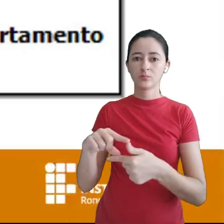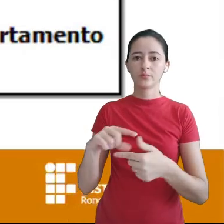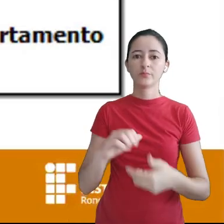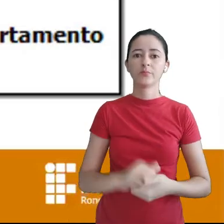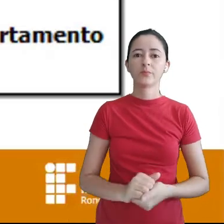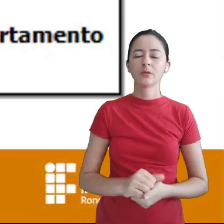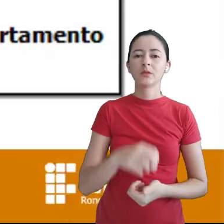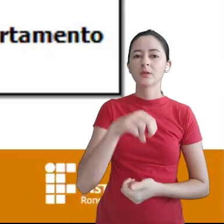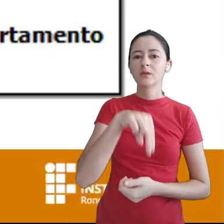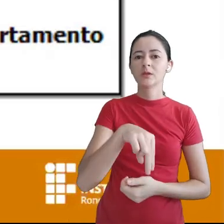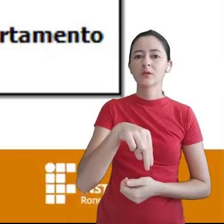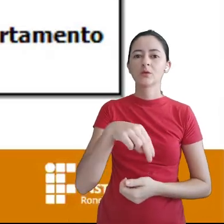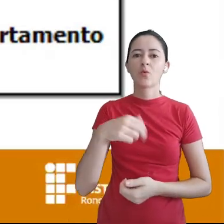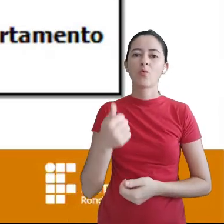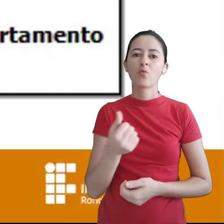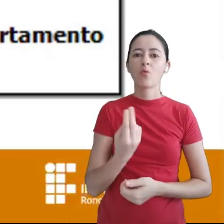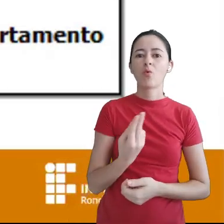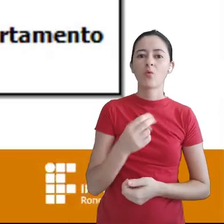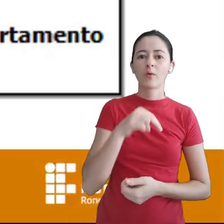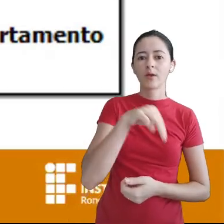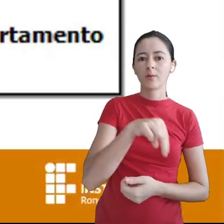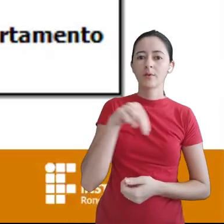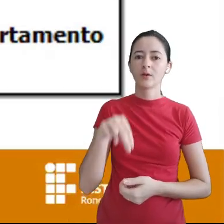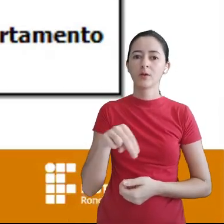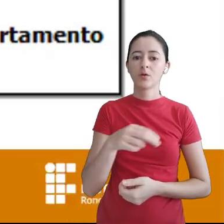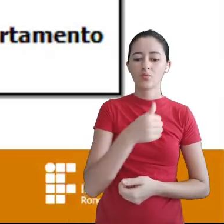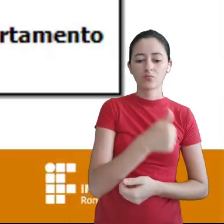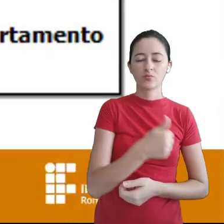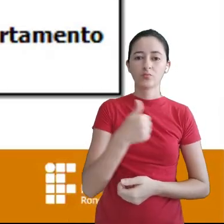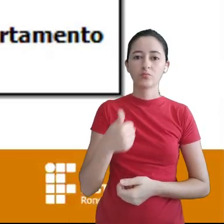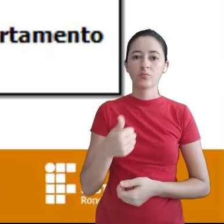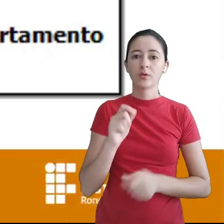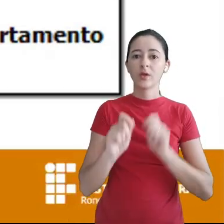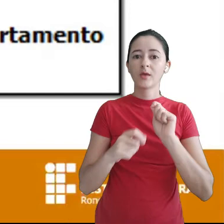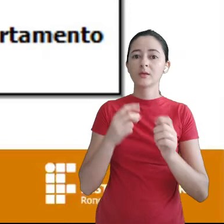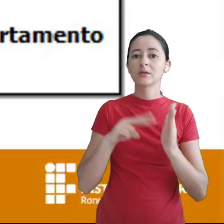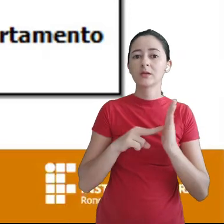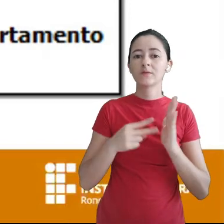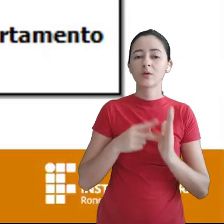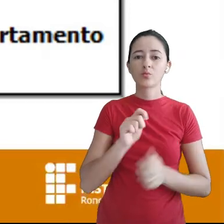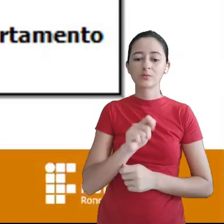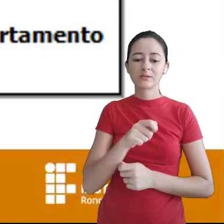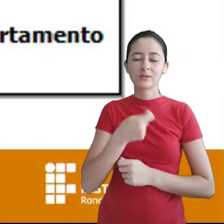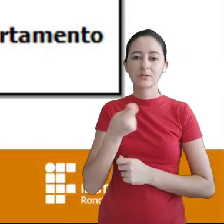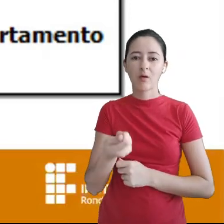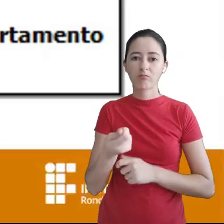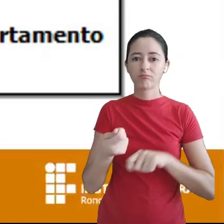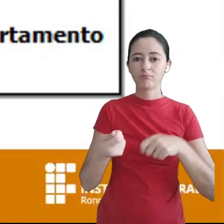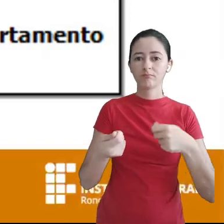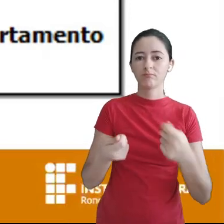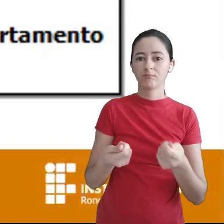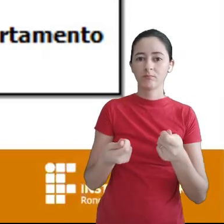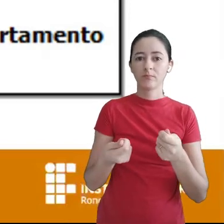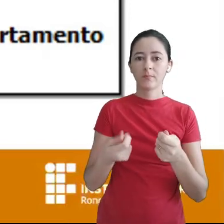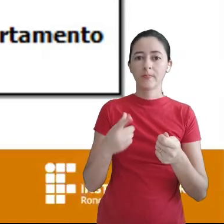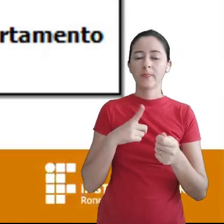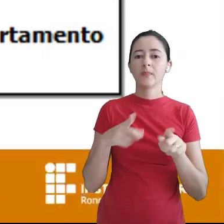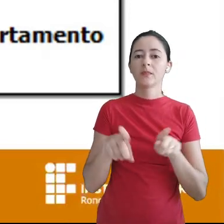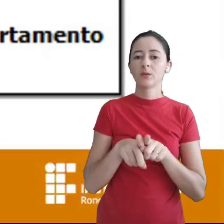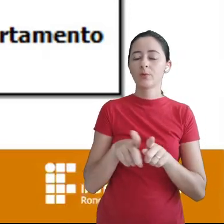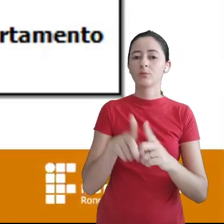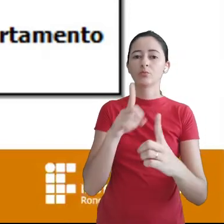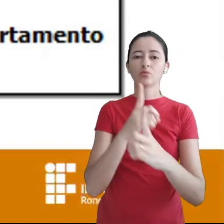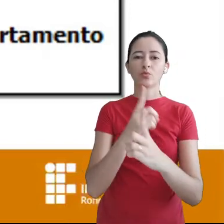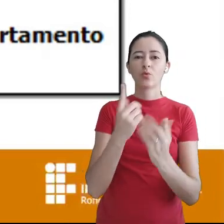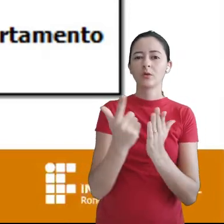Ah, o relacionamento ainda está bem lá. A e D é N para 1. Ou N para N. Ou 1 para 1. É isso aqui, ó. É os sinais. Está vendo?